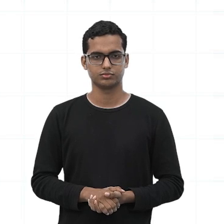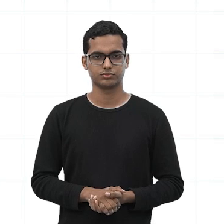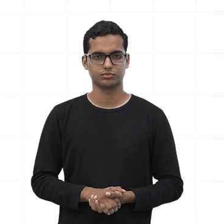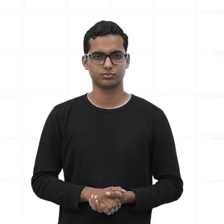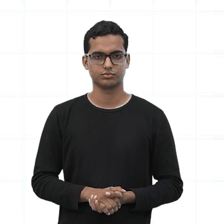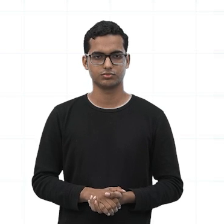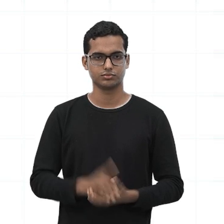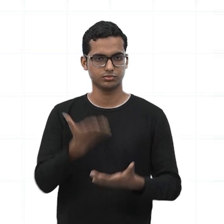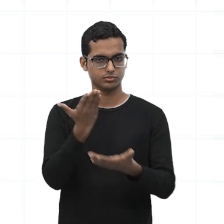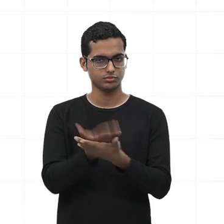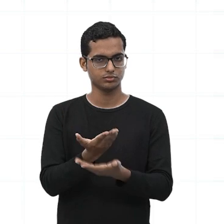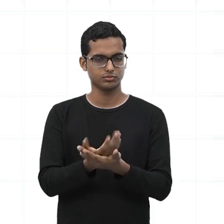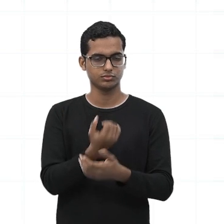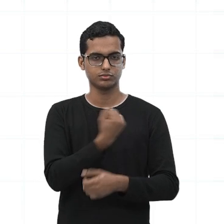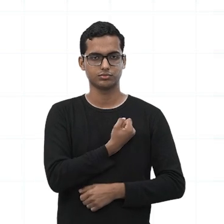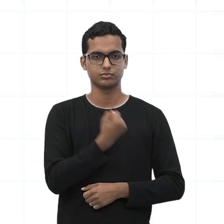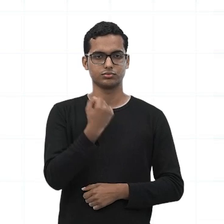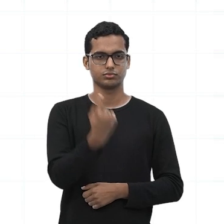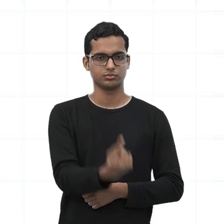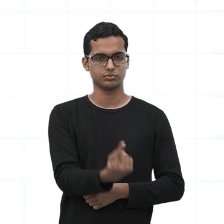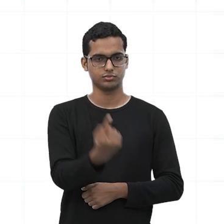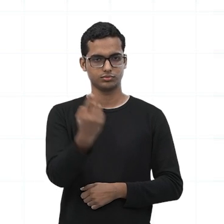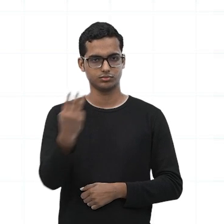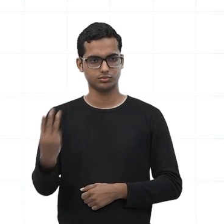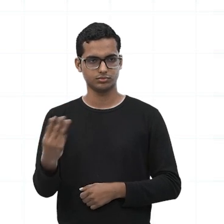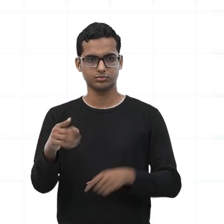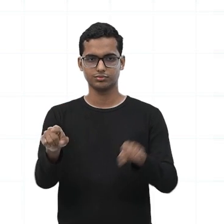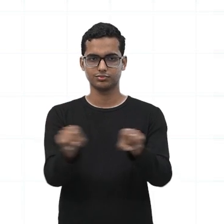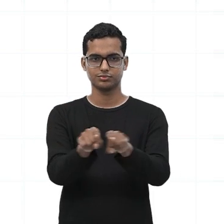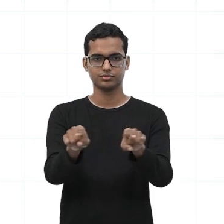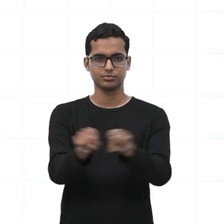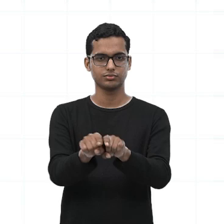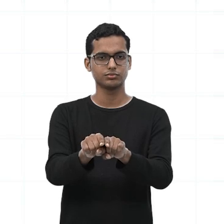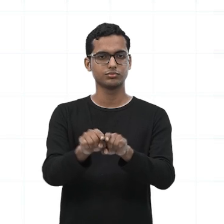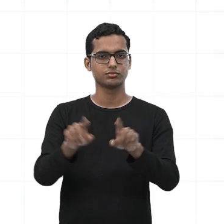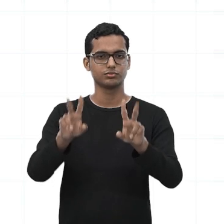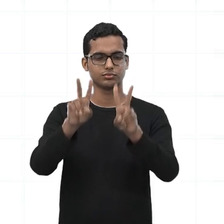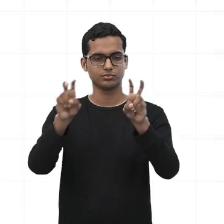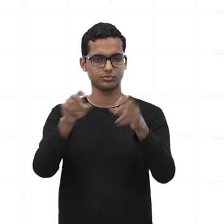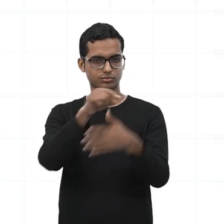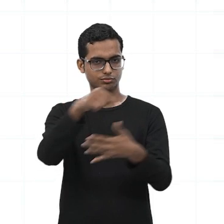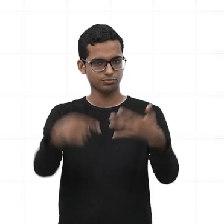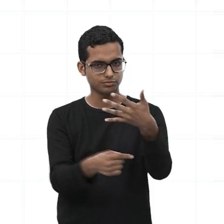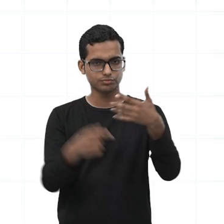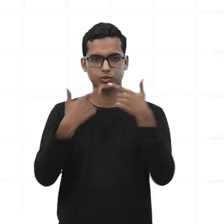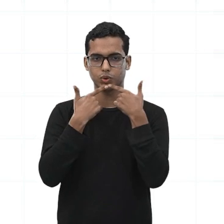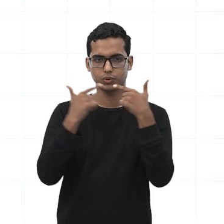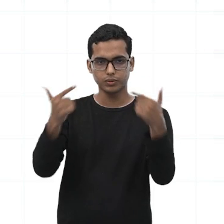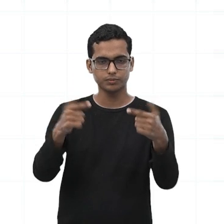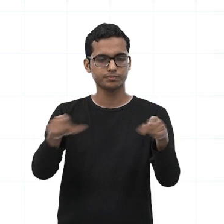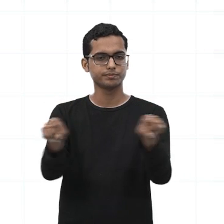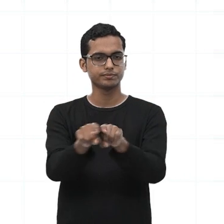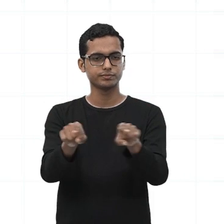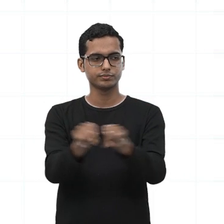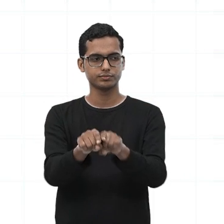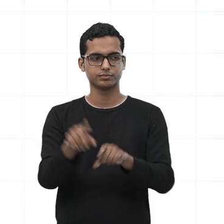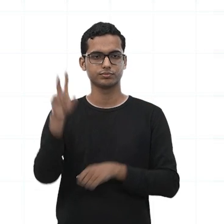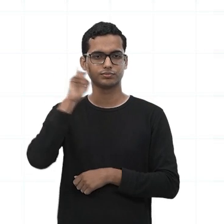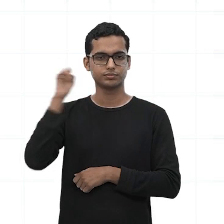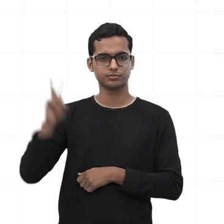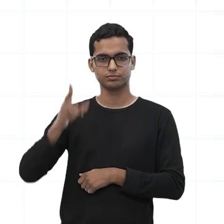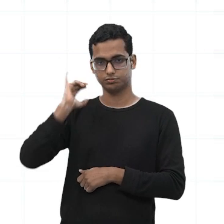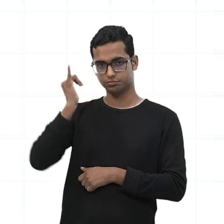a nossa aula número 13 e o objeto de conhecimento é elementos da linguagem,